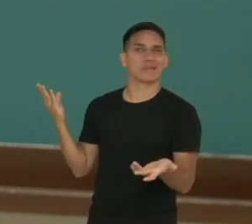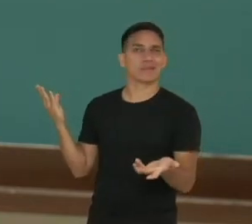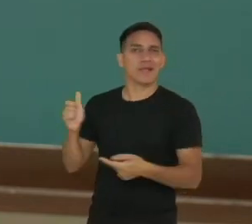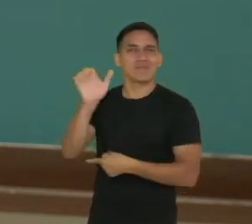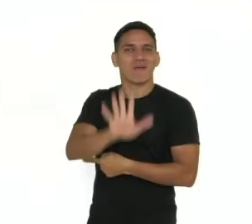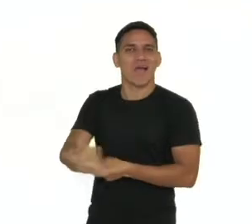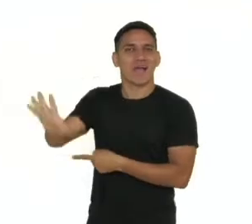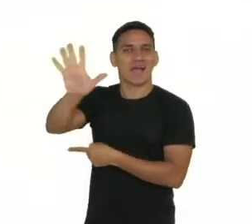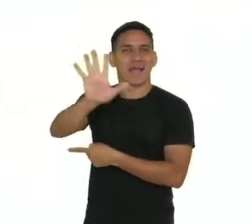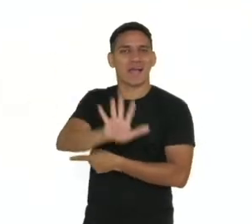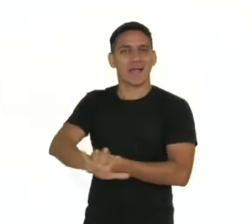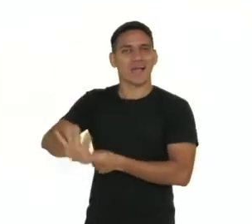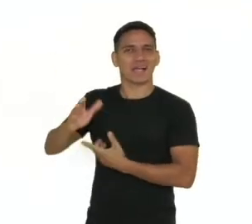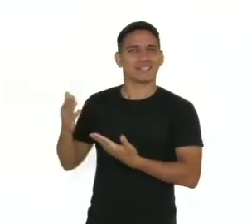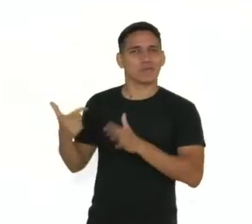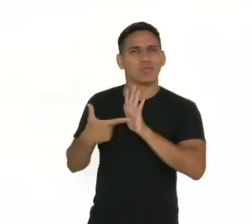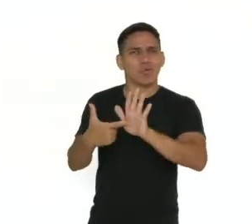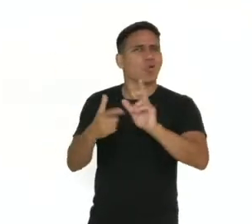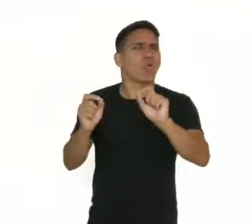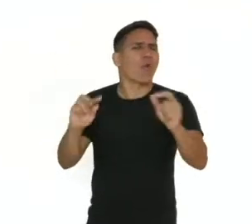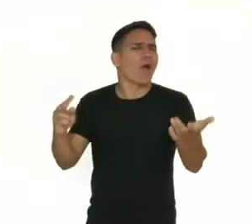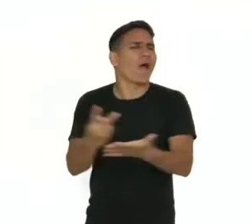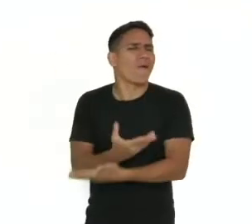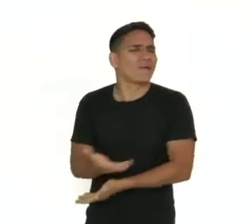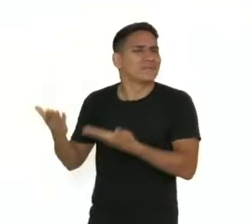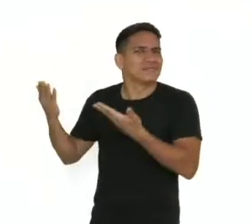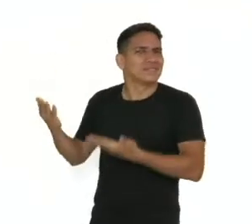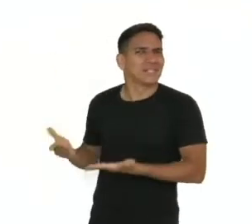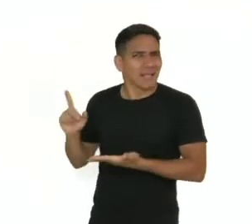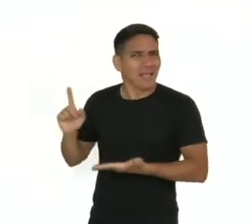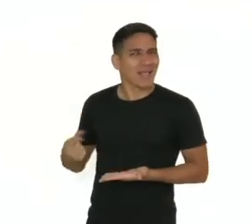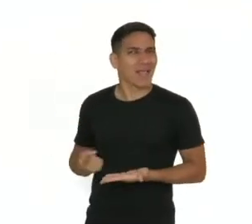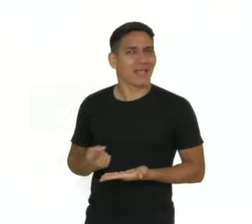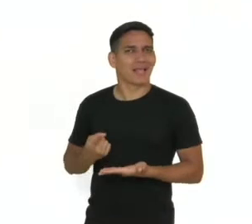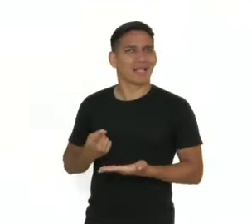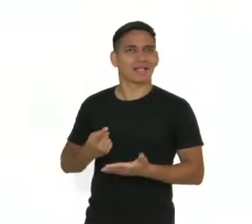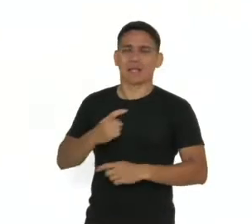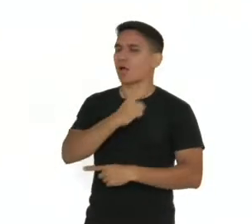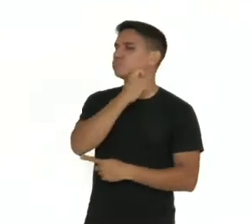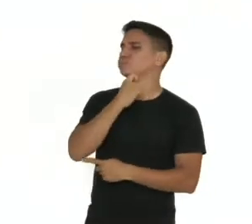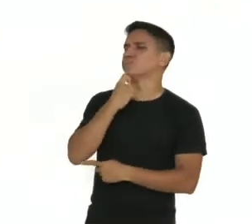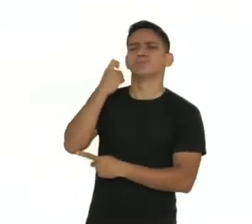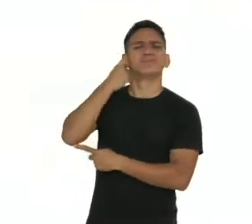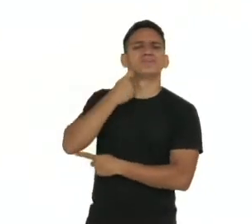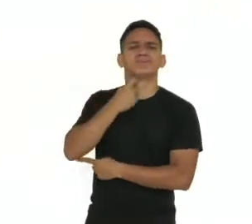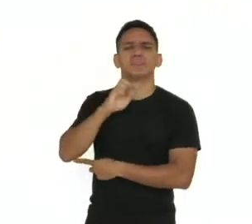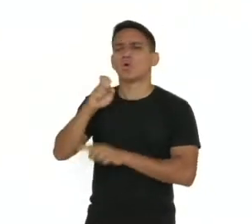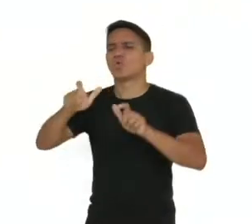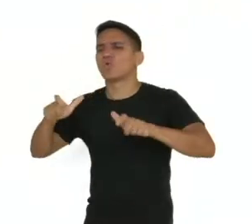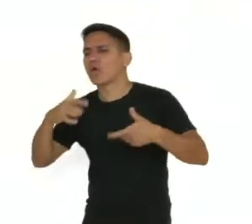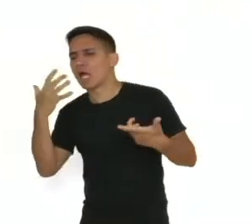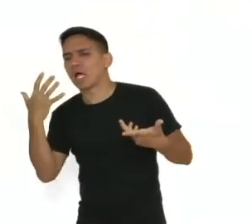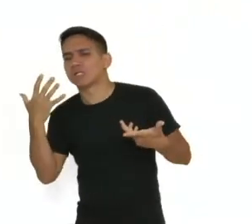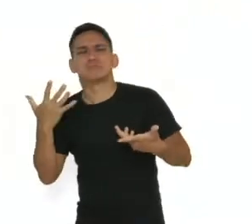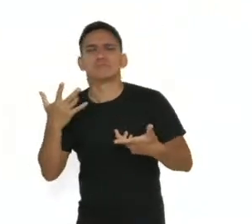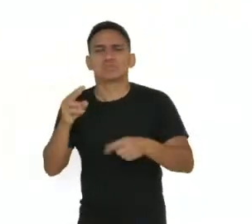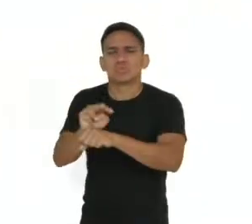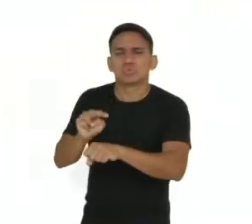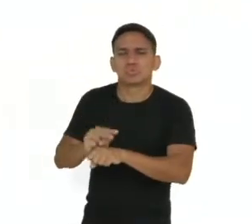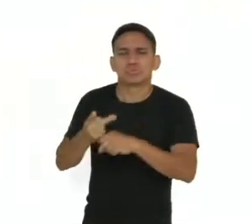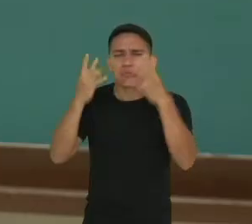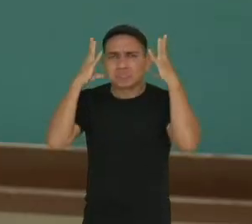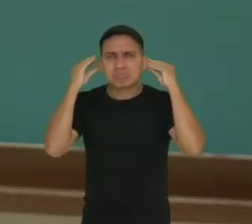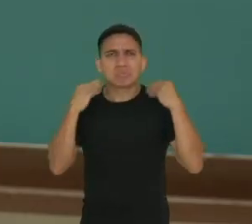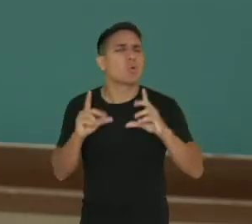essa imagem, o que está acontecendo aqui? Um barbeiro, um salão de beleza, o que está acontecendo exatamente